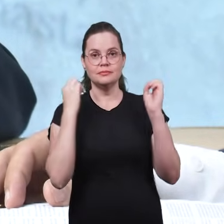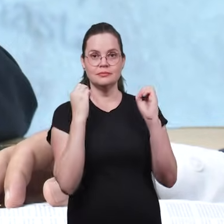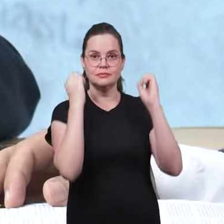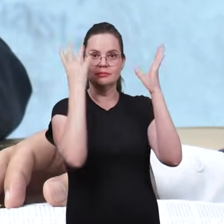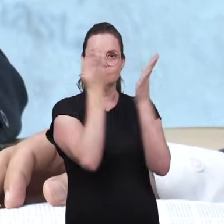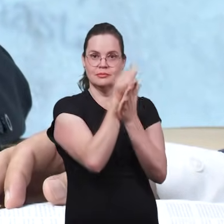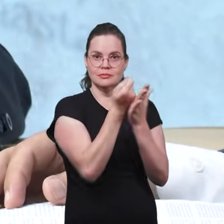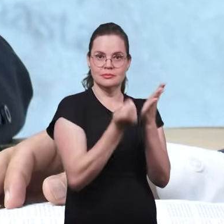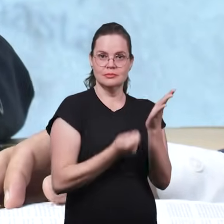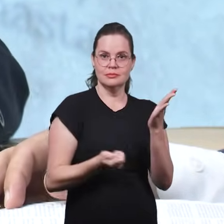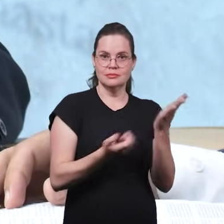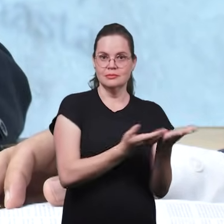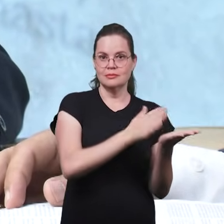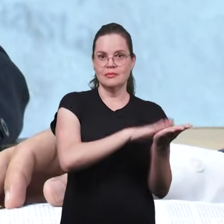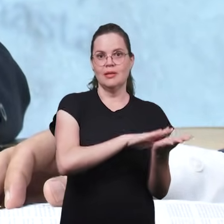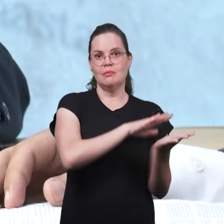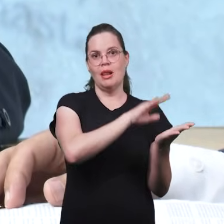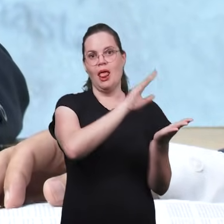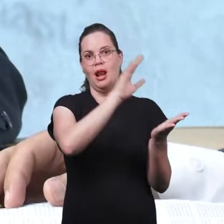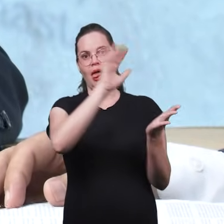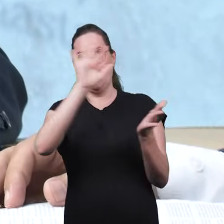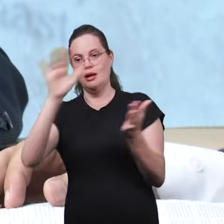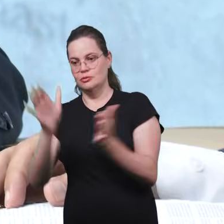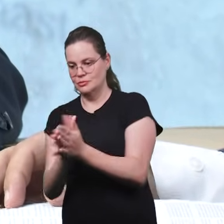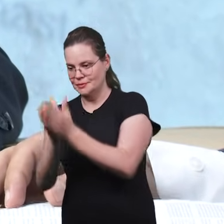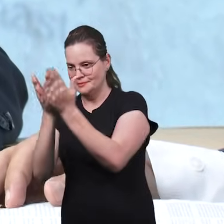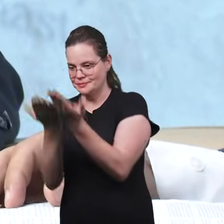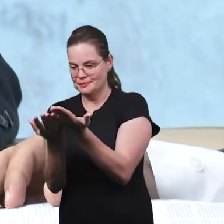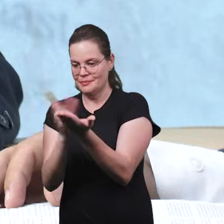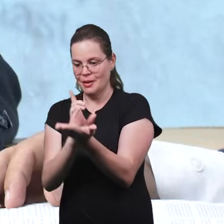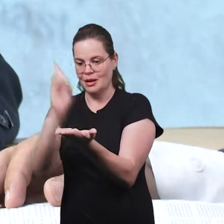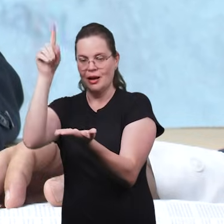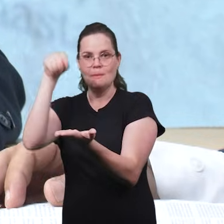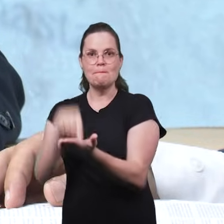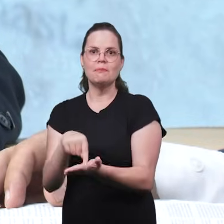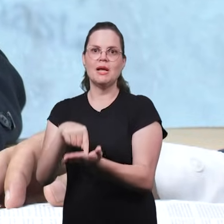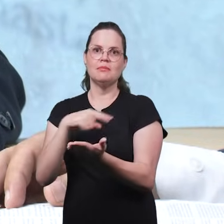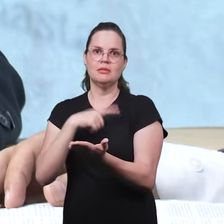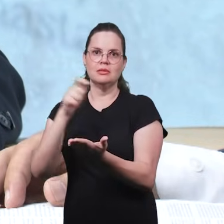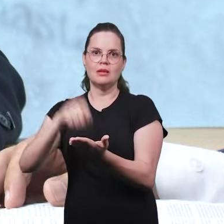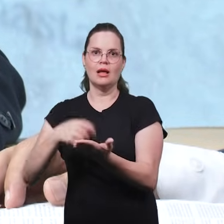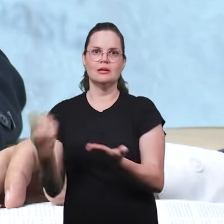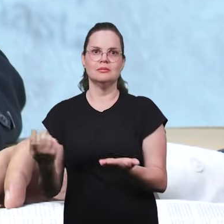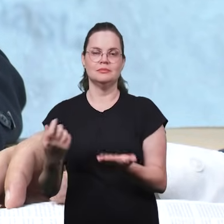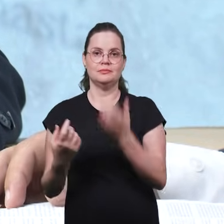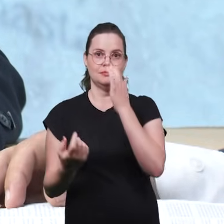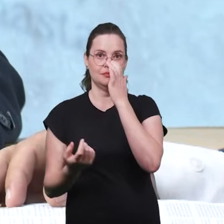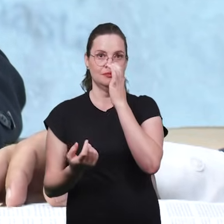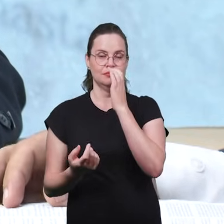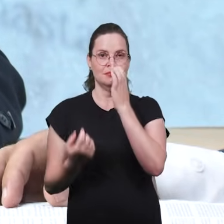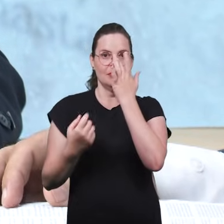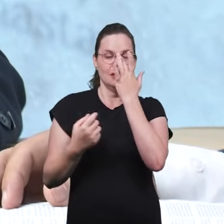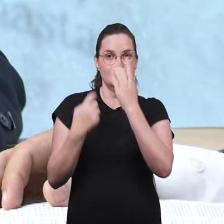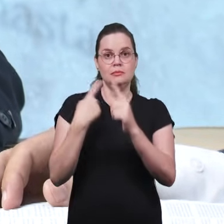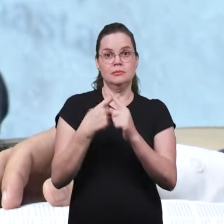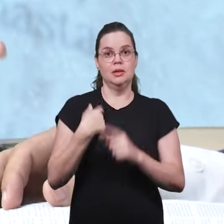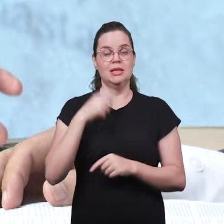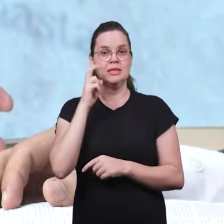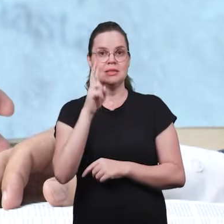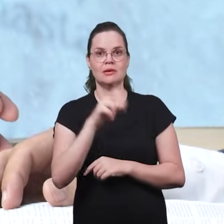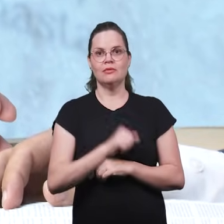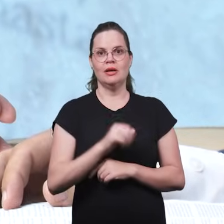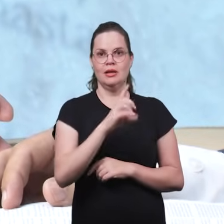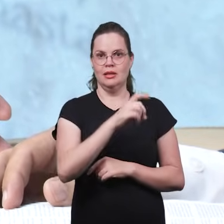nossa mão. Você vai encontrar isso na Bíblia. Daniel, querendo saber quando é que acabava o tempo do cativeiro,